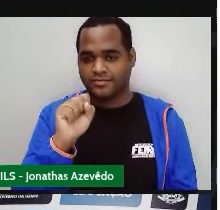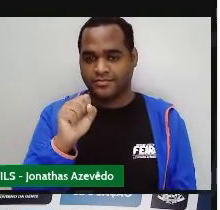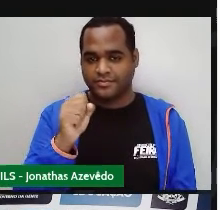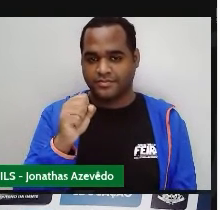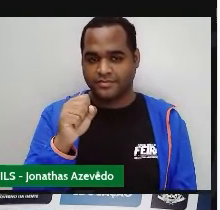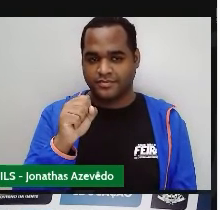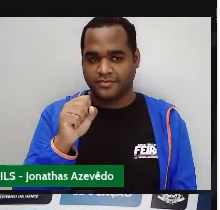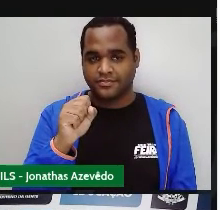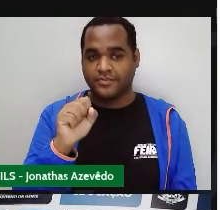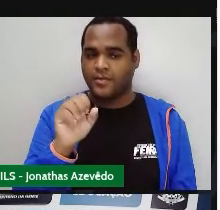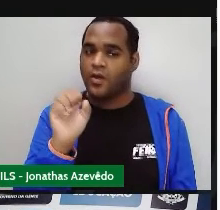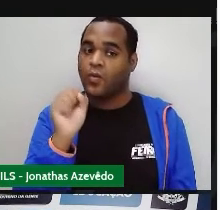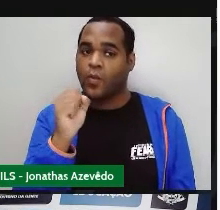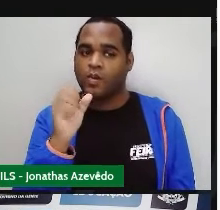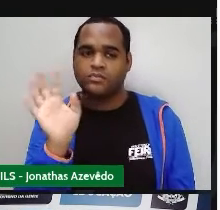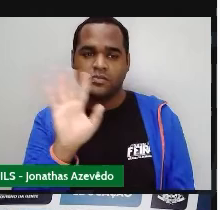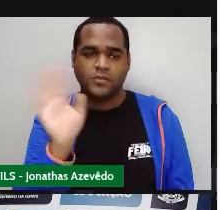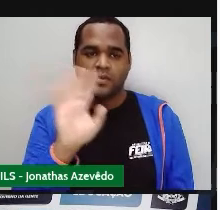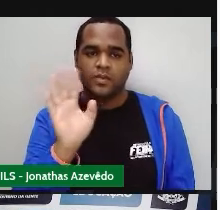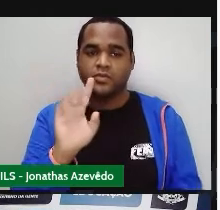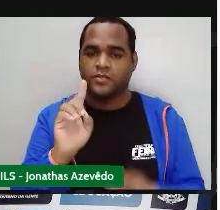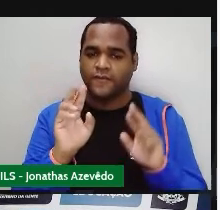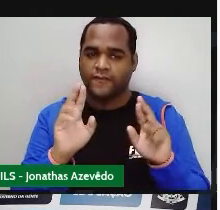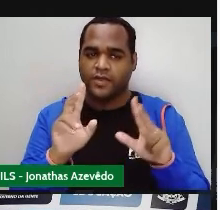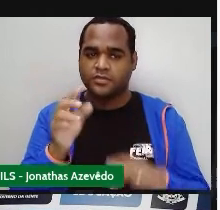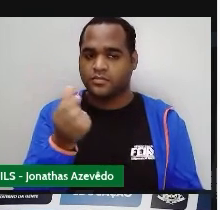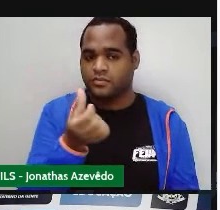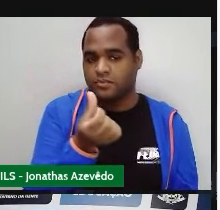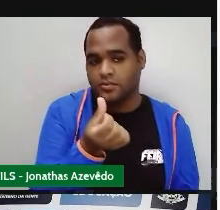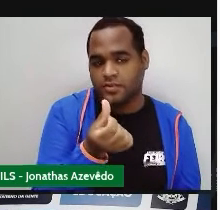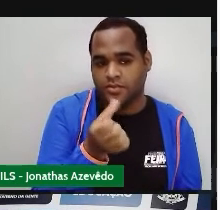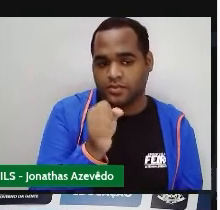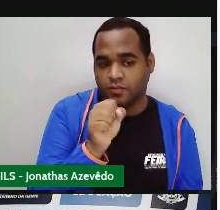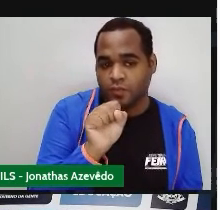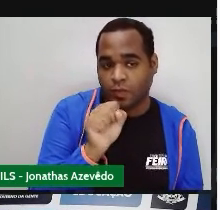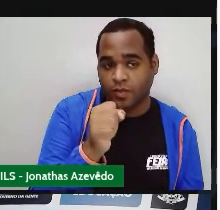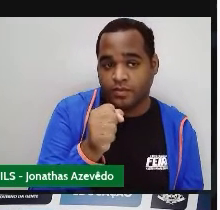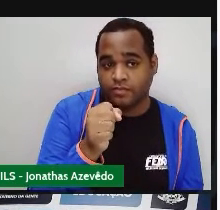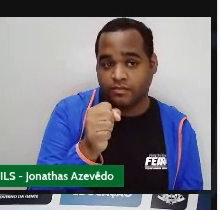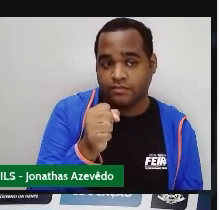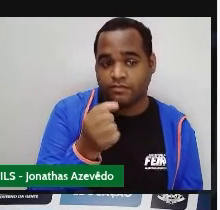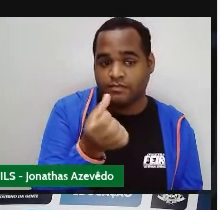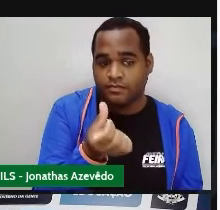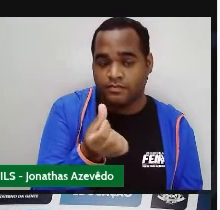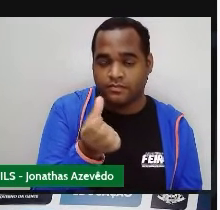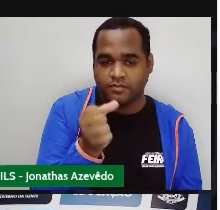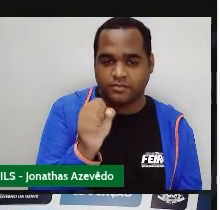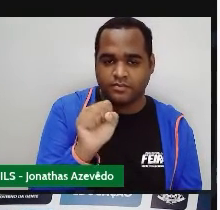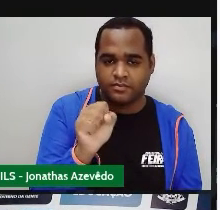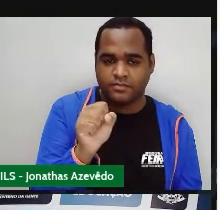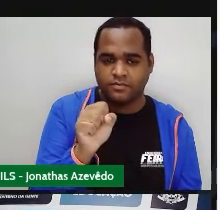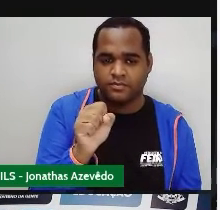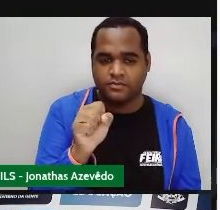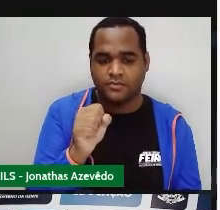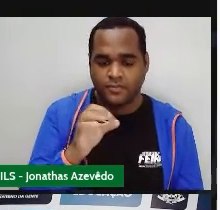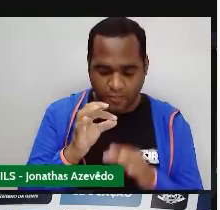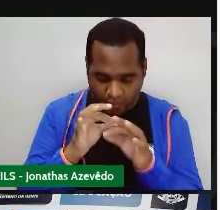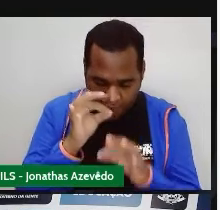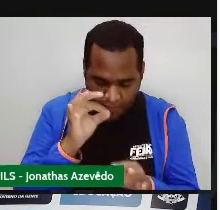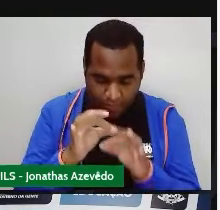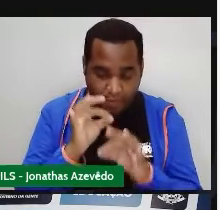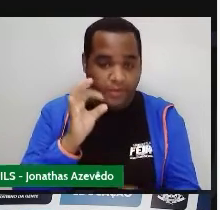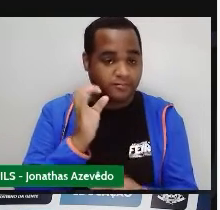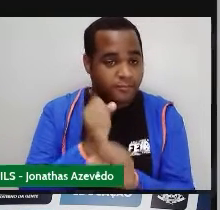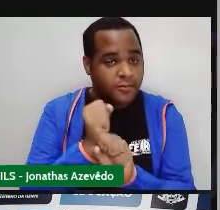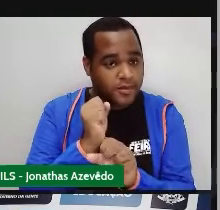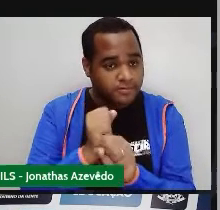Aliás a oito não Professor acessem p8 porque são 68 Canudos